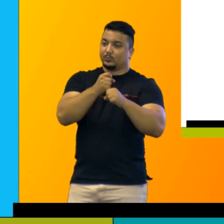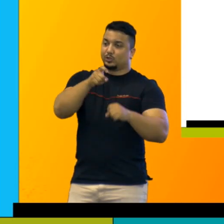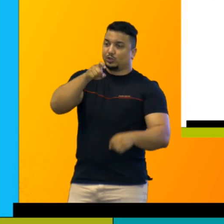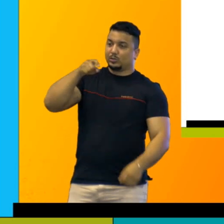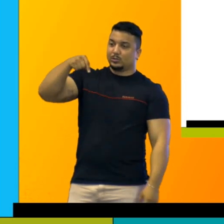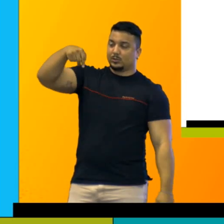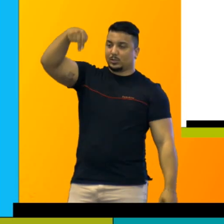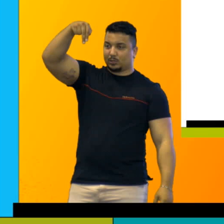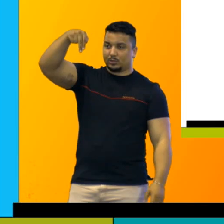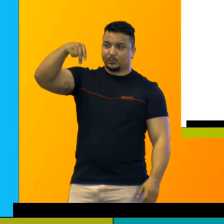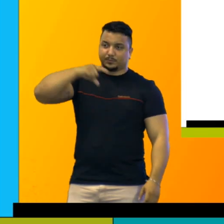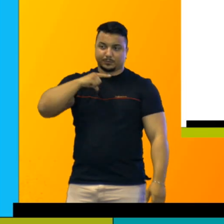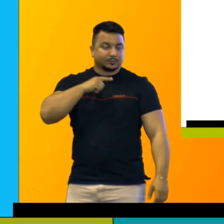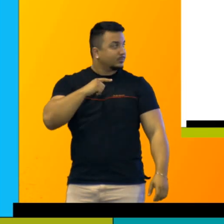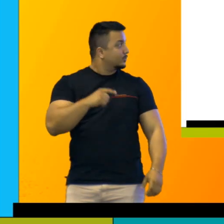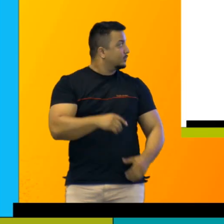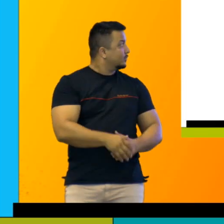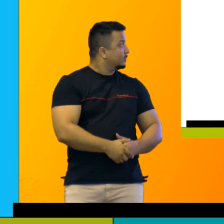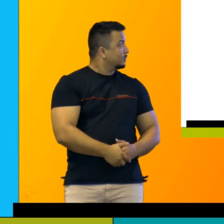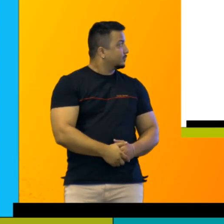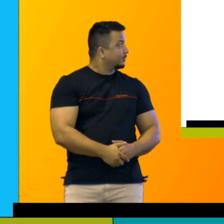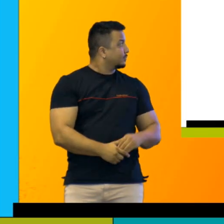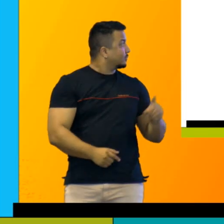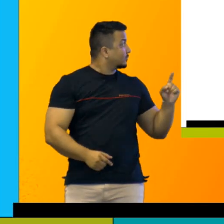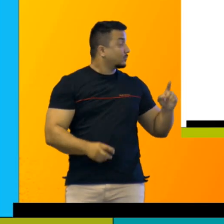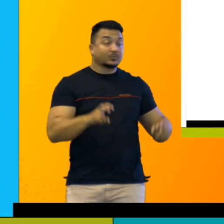Fazendo aqui uma conta rápida. Quanto é